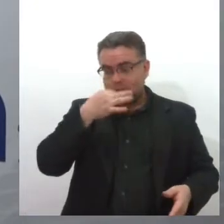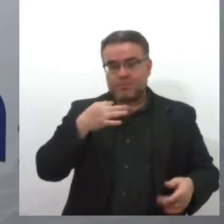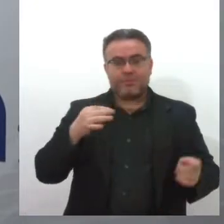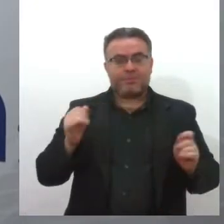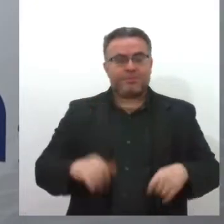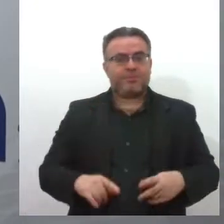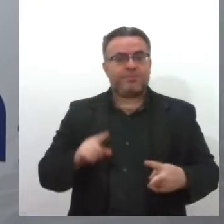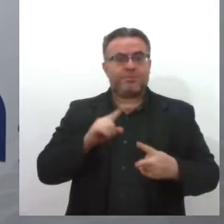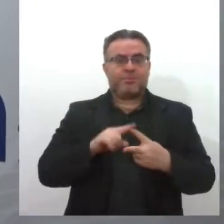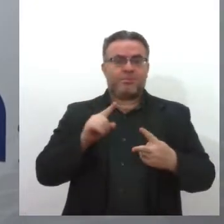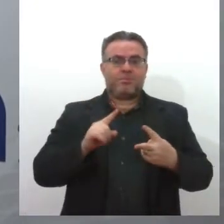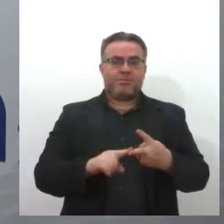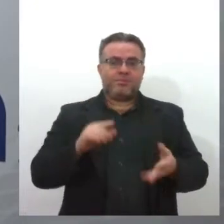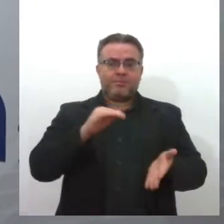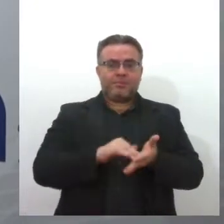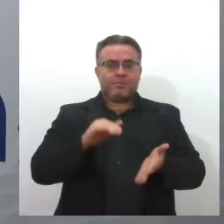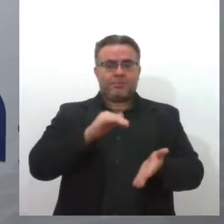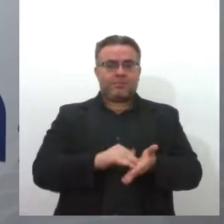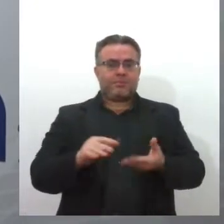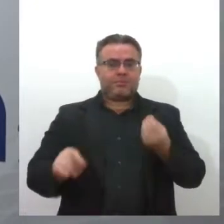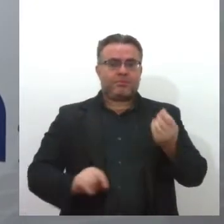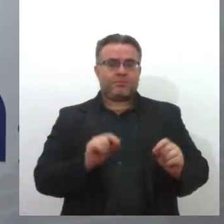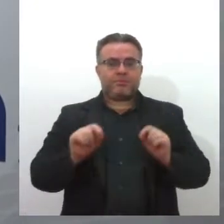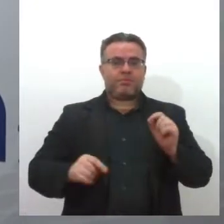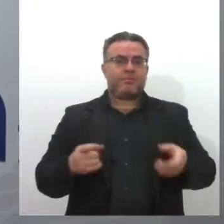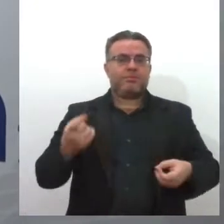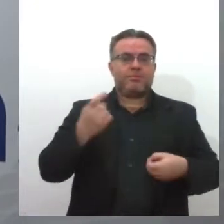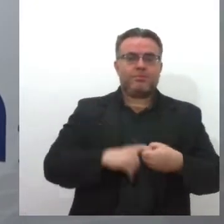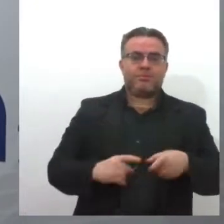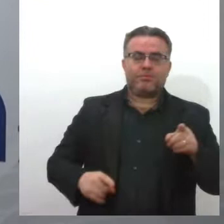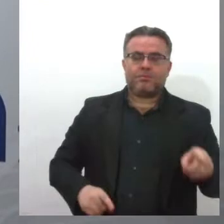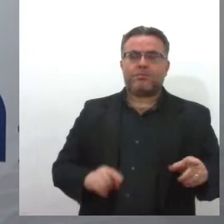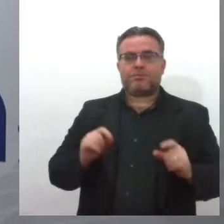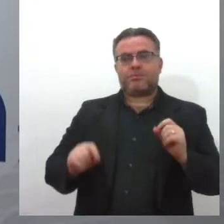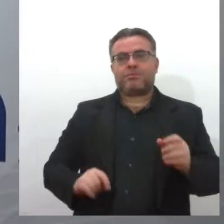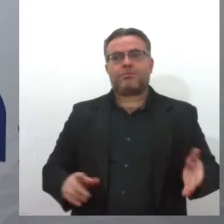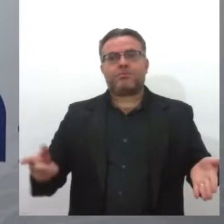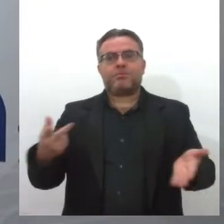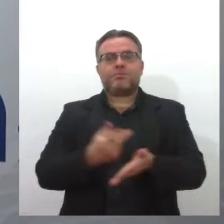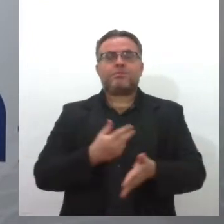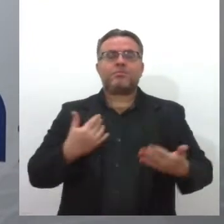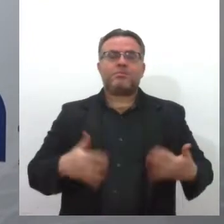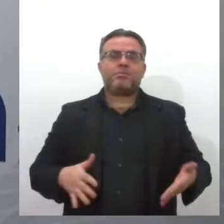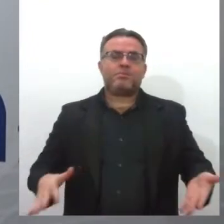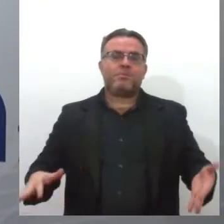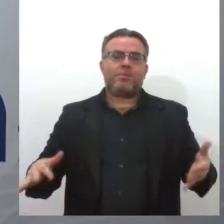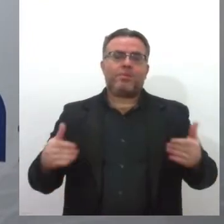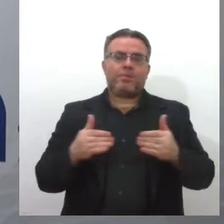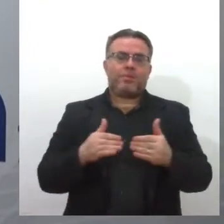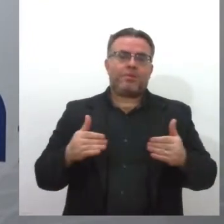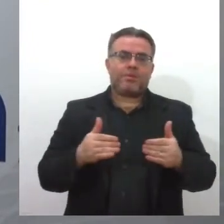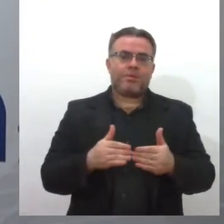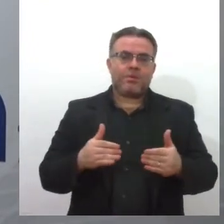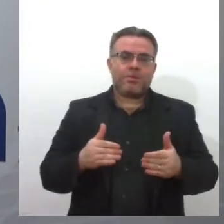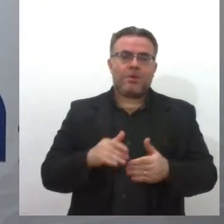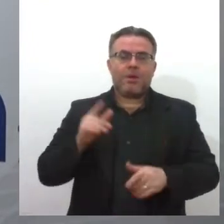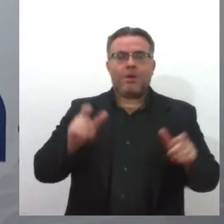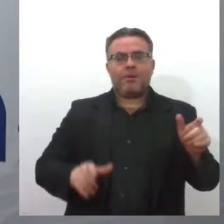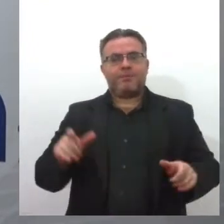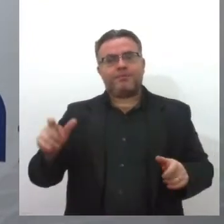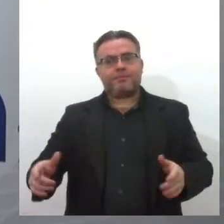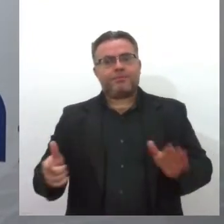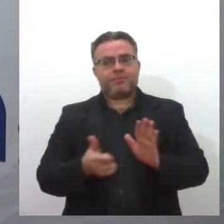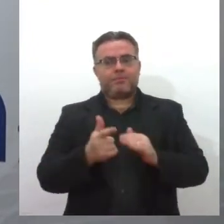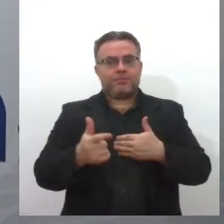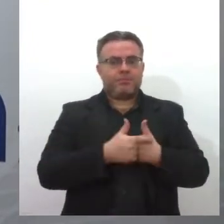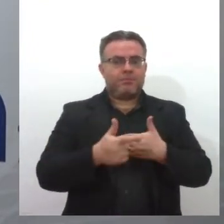secretarias distintas, retornando ao DR, significa de que haverá uma sintonia entre as funções, os